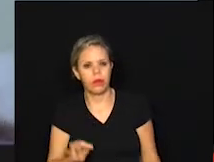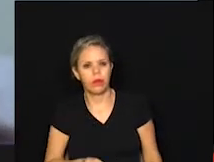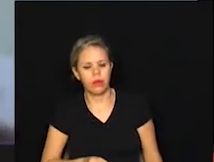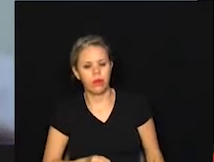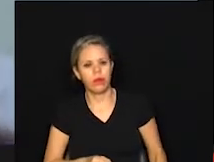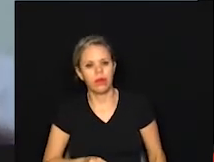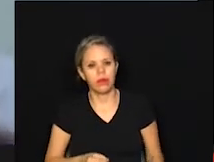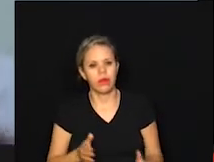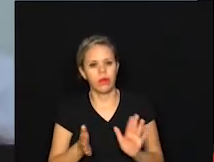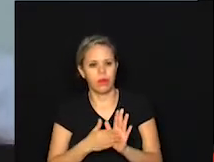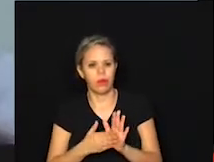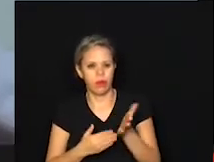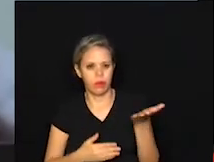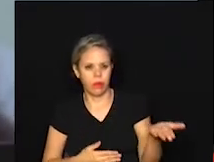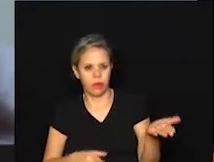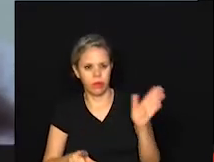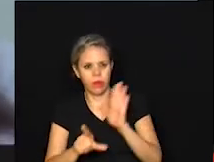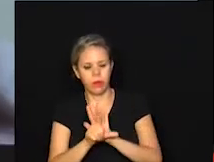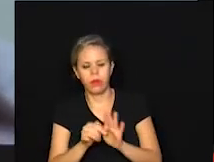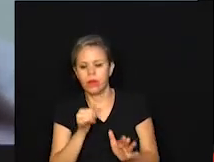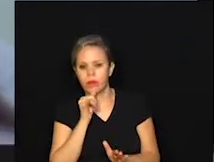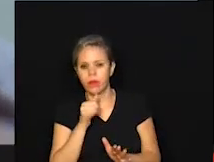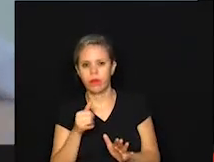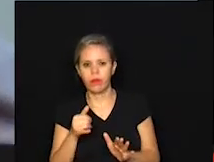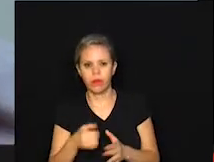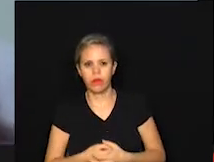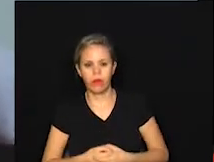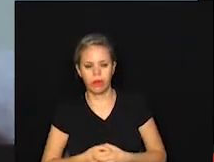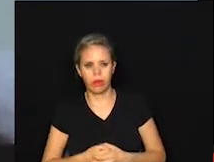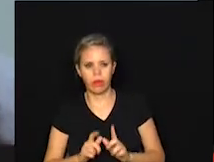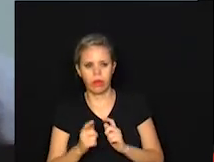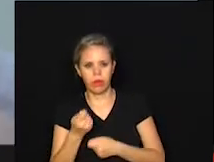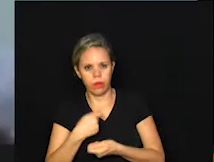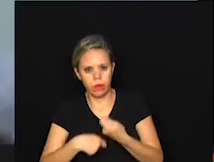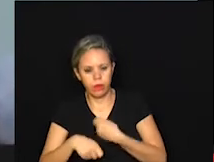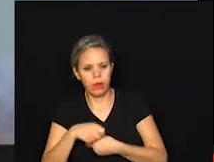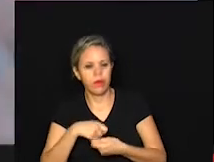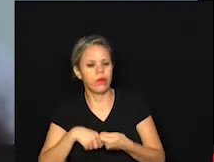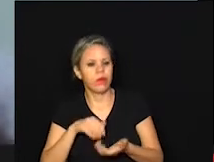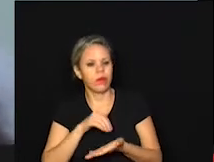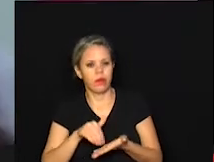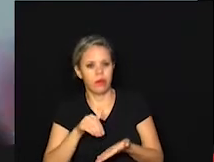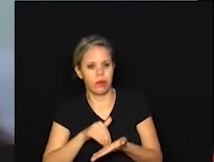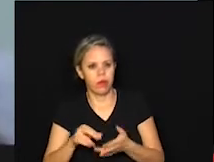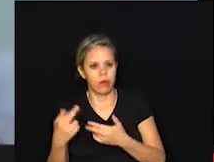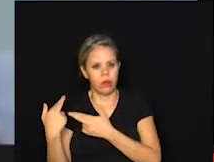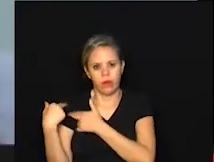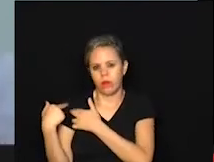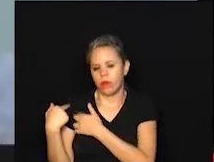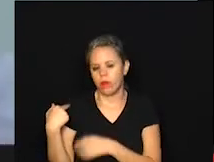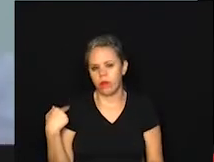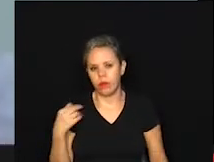que está proposto aqui na lei, que a gestão, que o secretário responsável, no